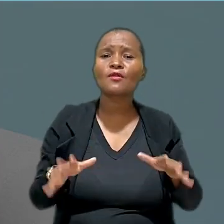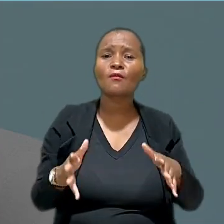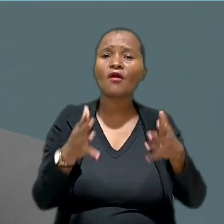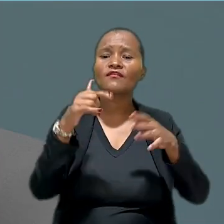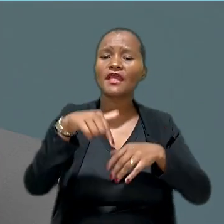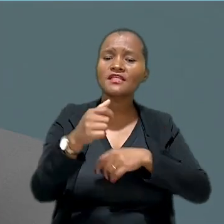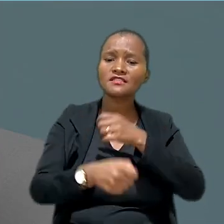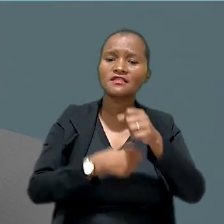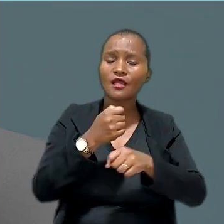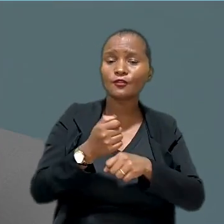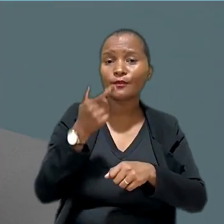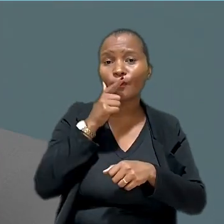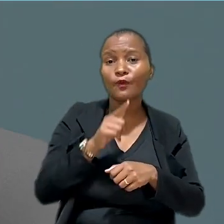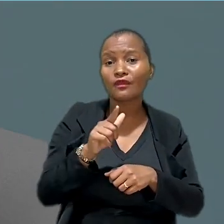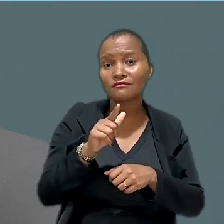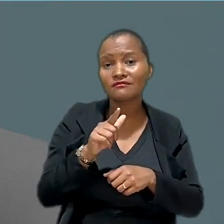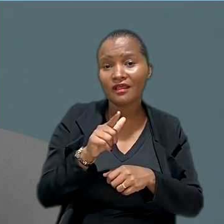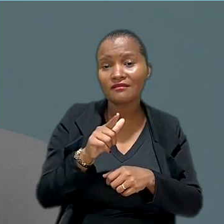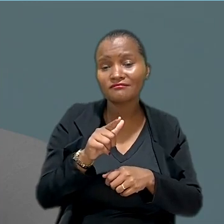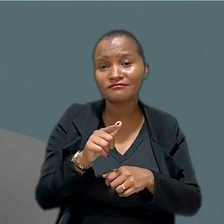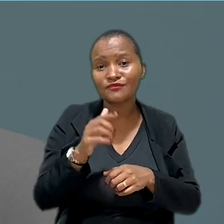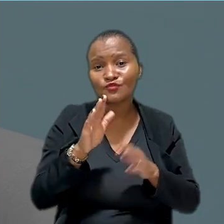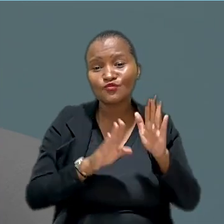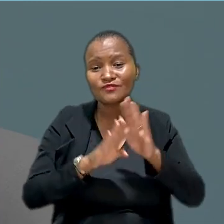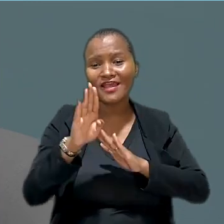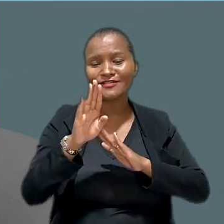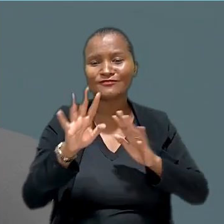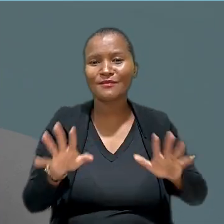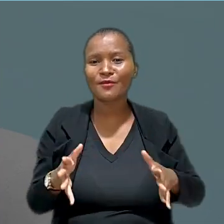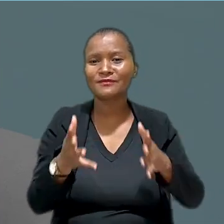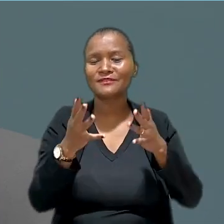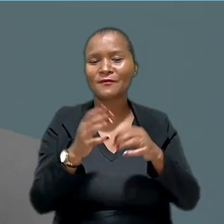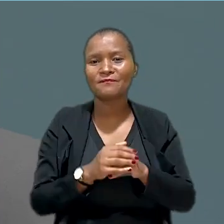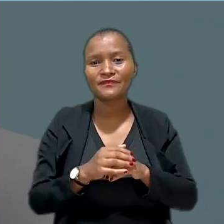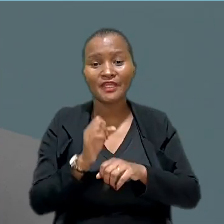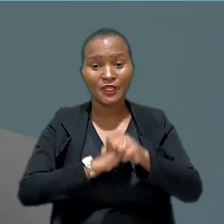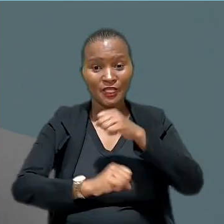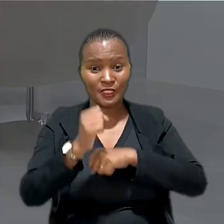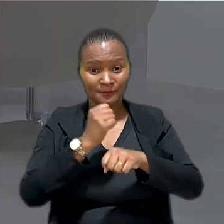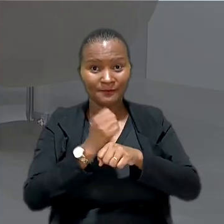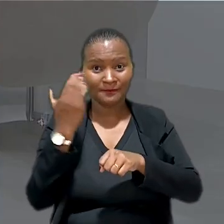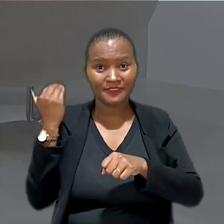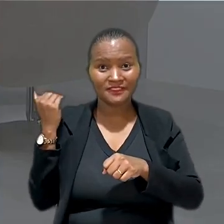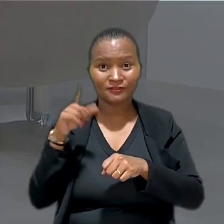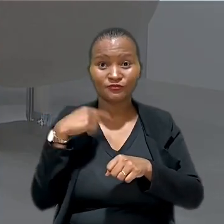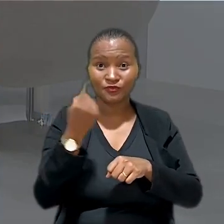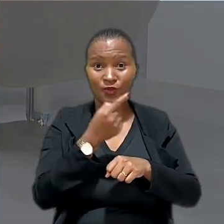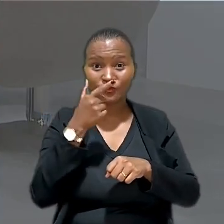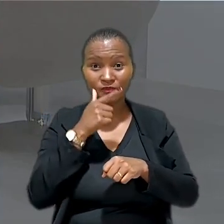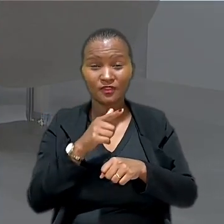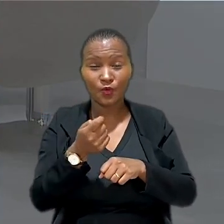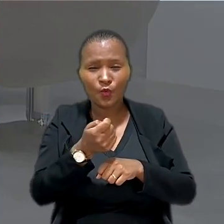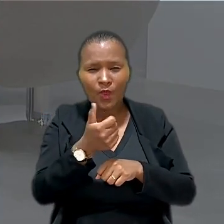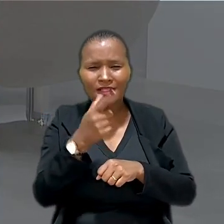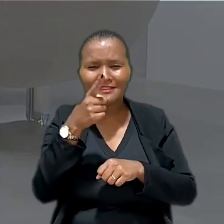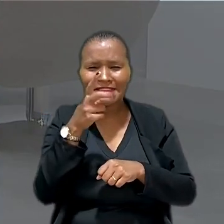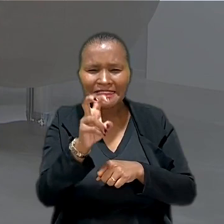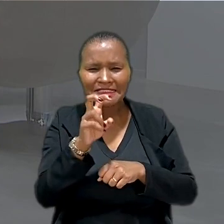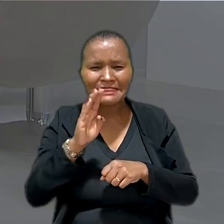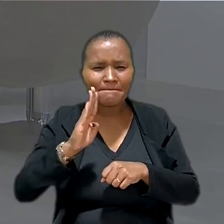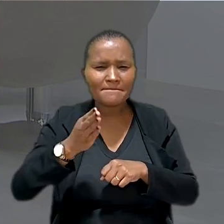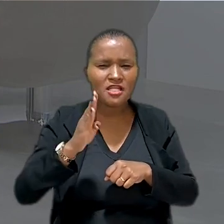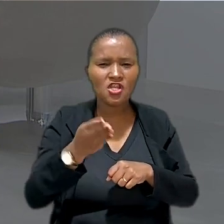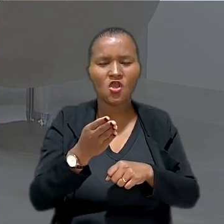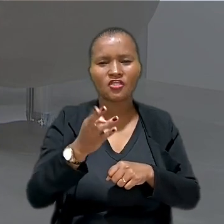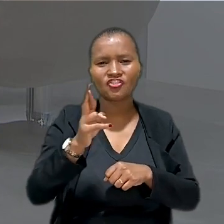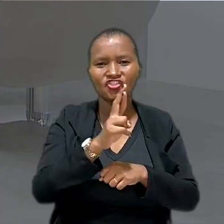este ano para garantir mais uma vez aí o sucesso da mobilização? O ano passado nós alcançamos acumuladamente quase 15 bilhões